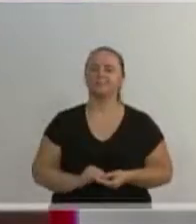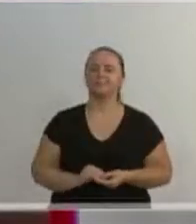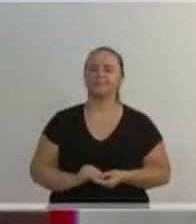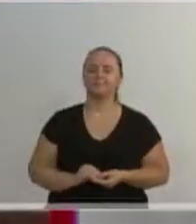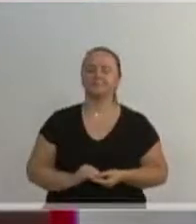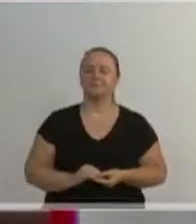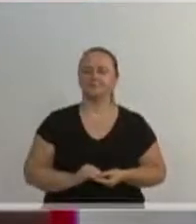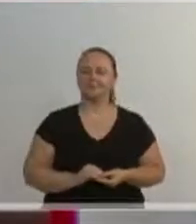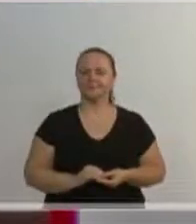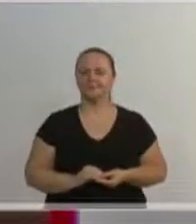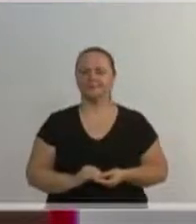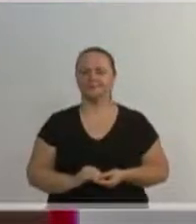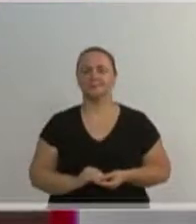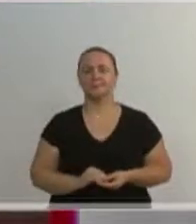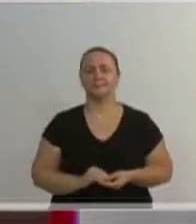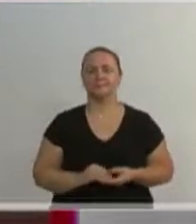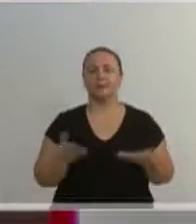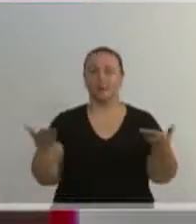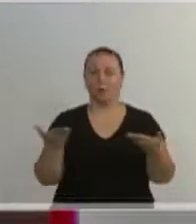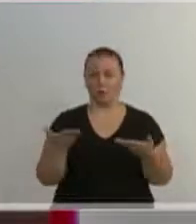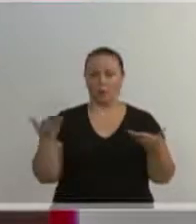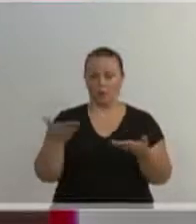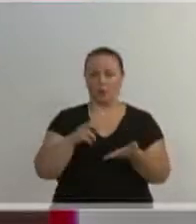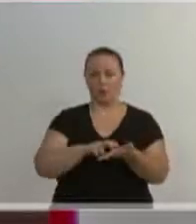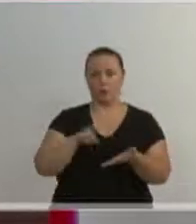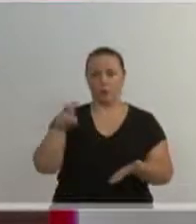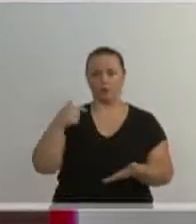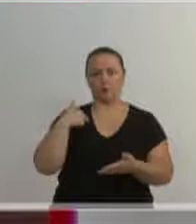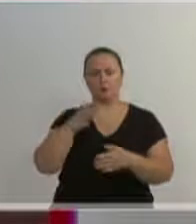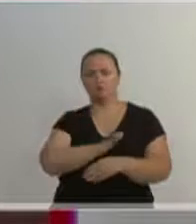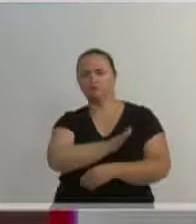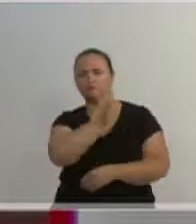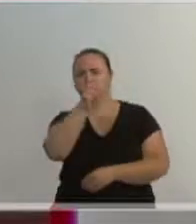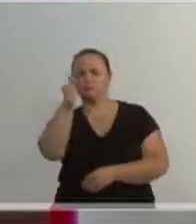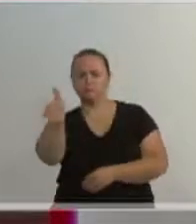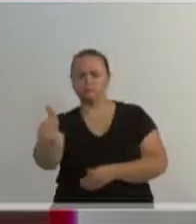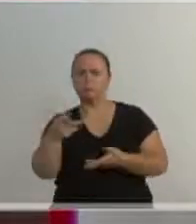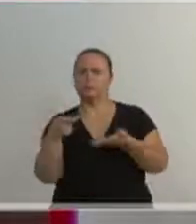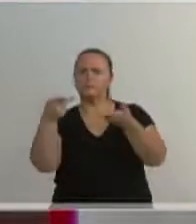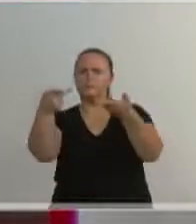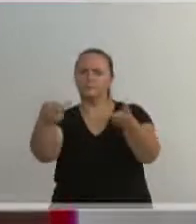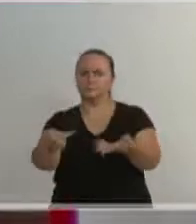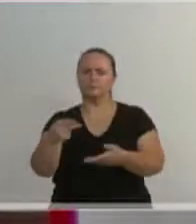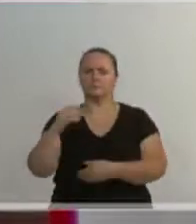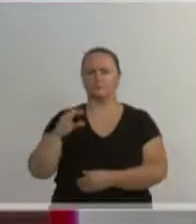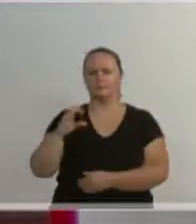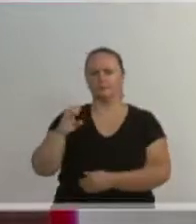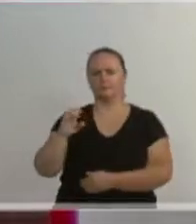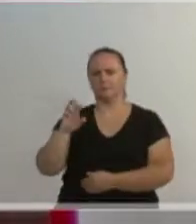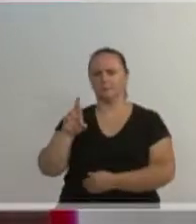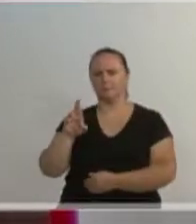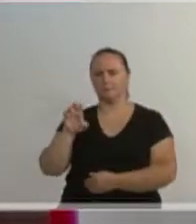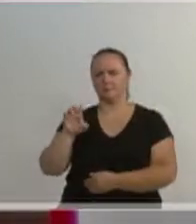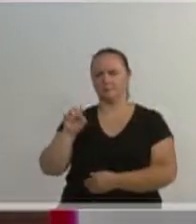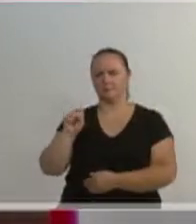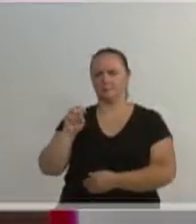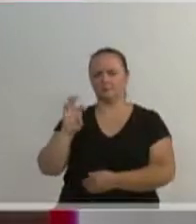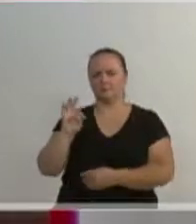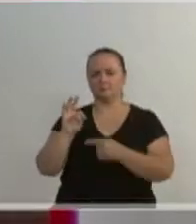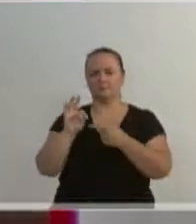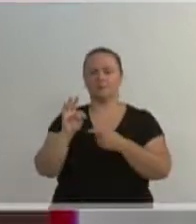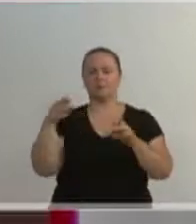na manhã de hoje a visita que é o centro de referência